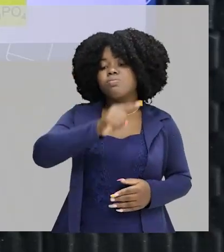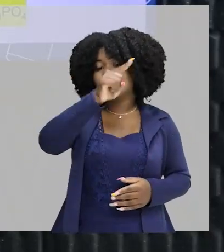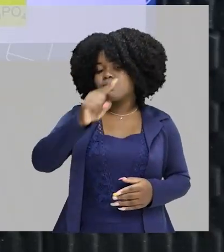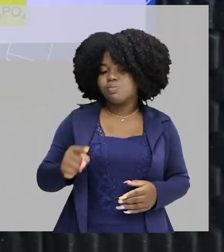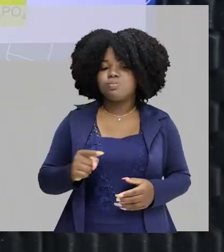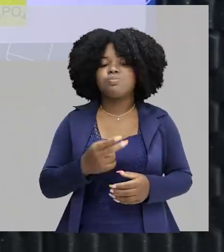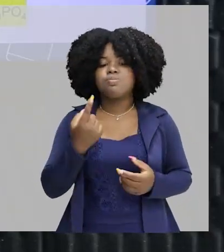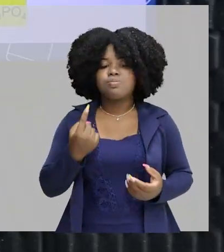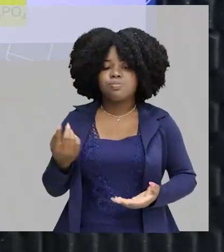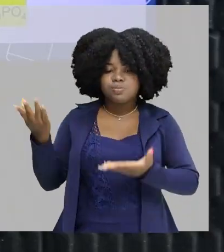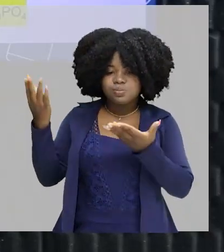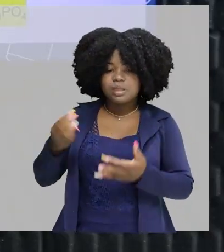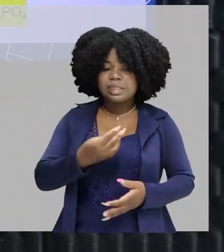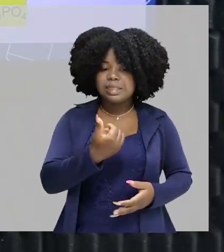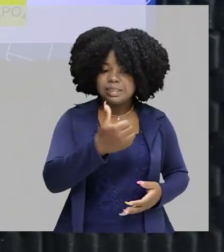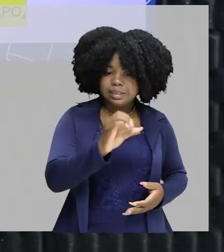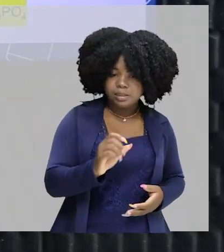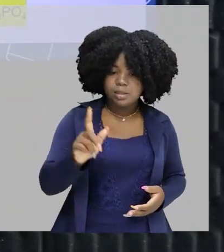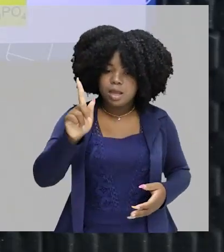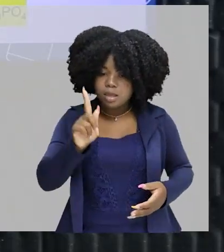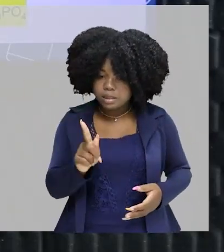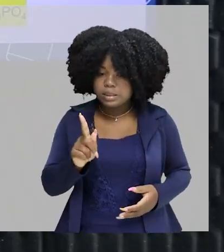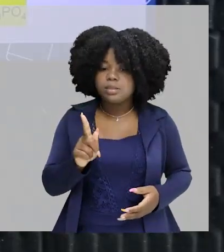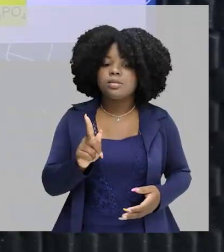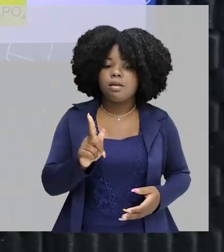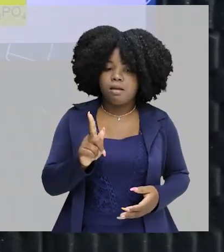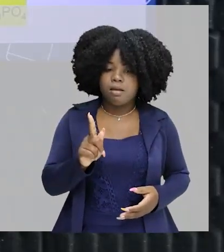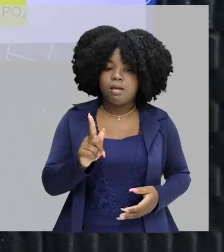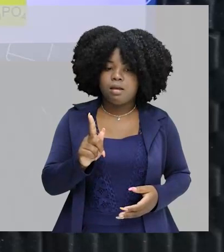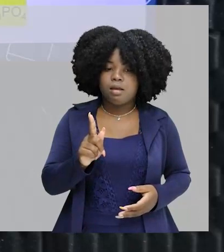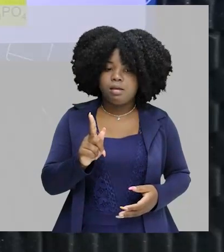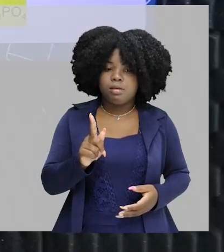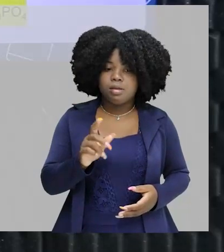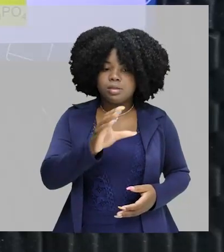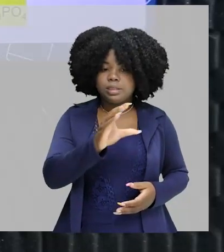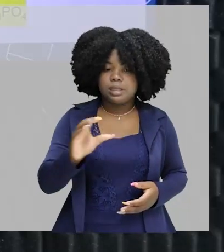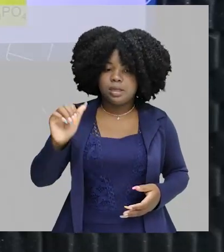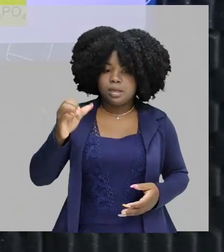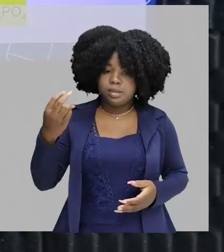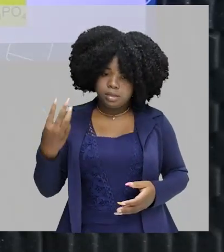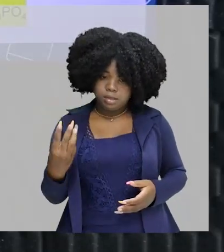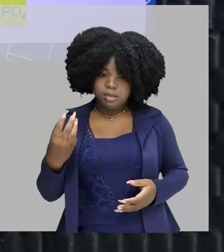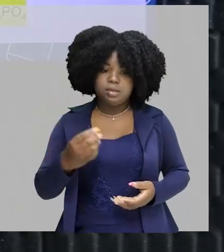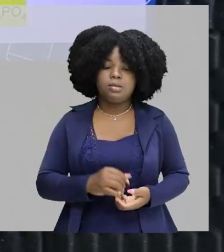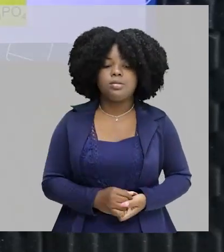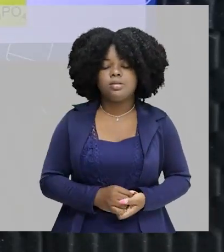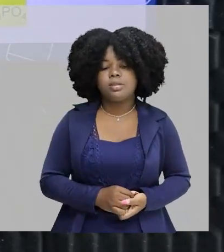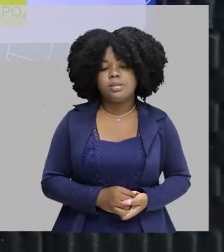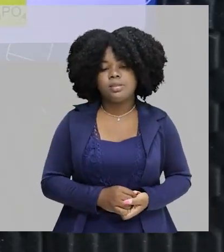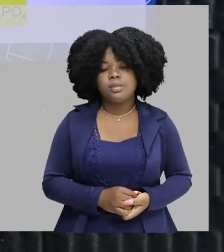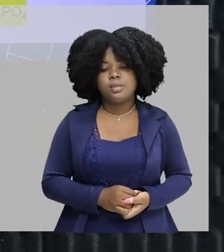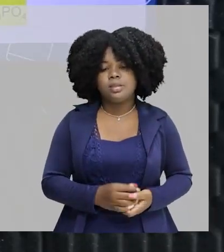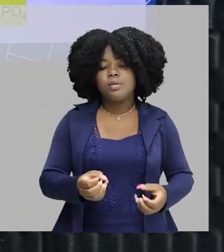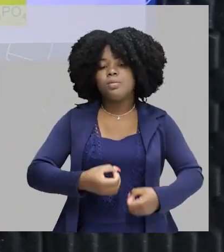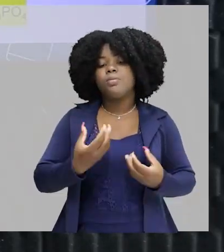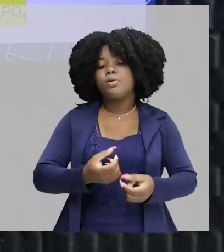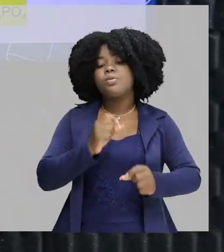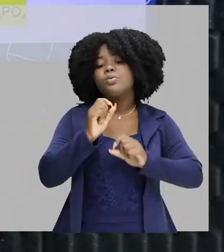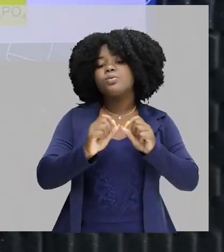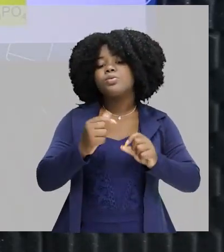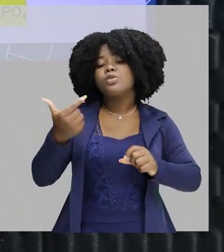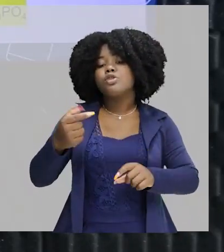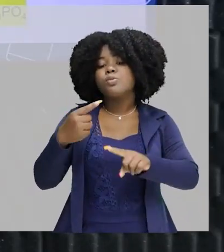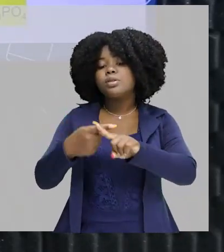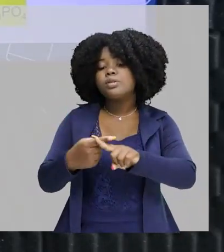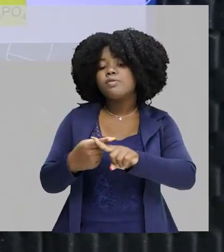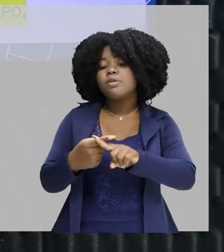só, 310 gramas do fosfato de cálcio, certo? Vai produzir